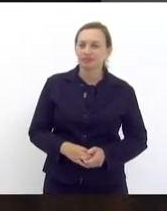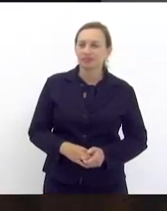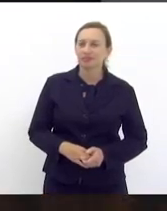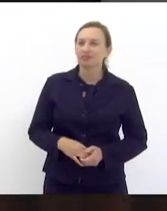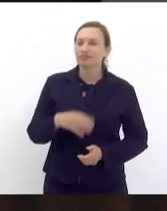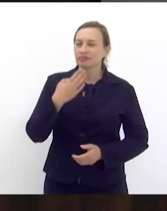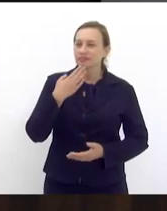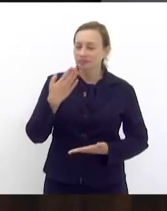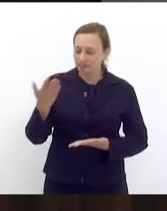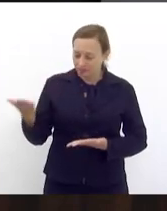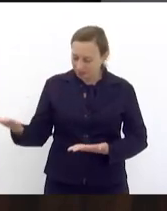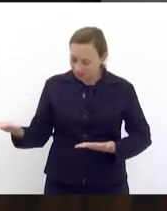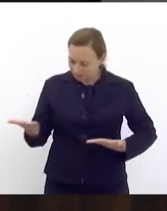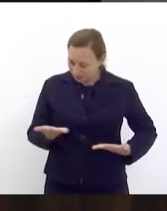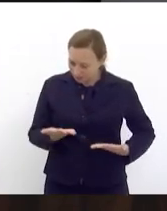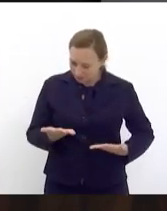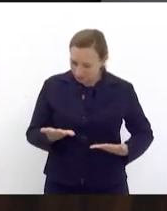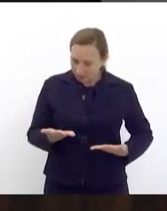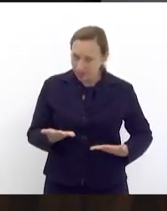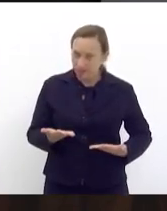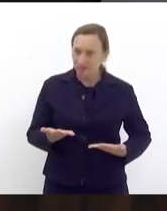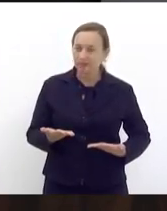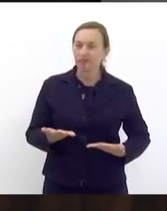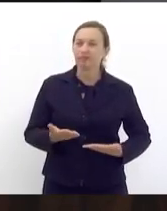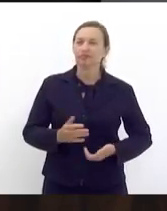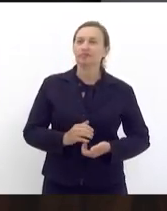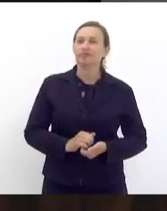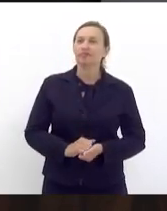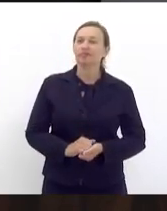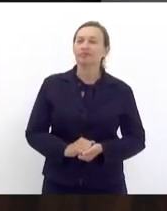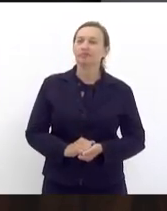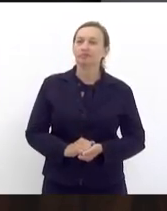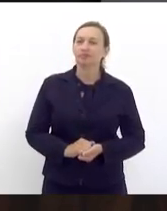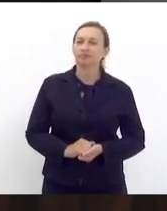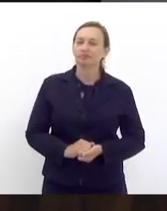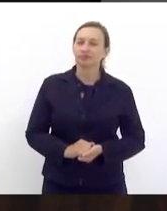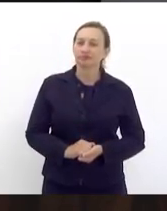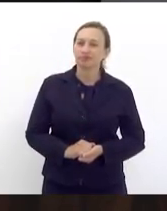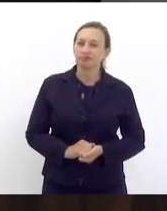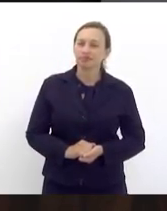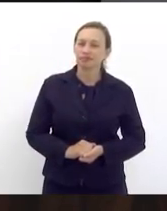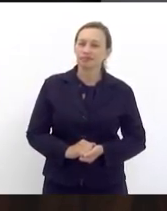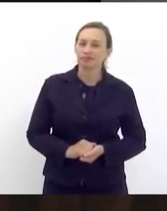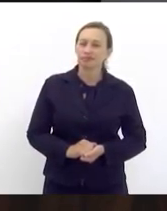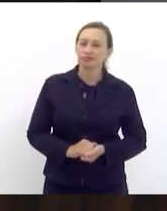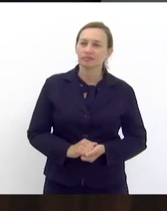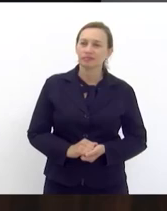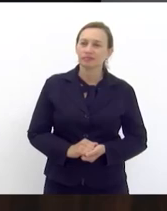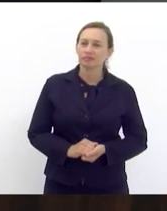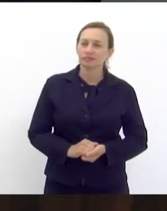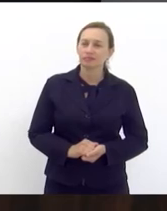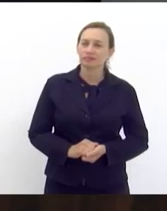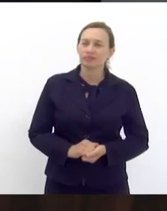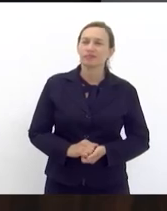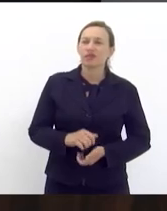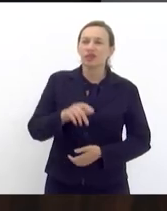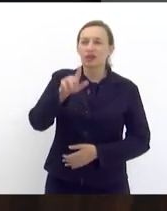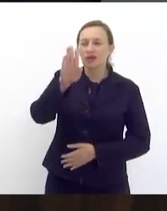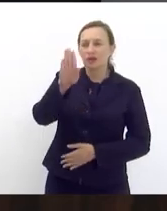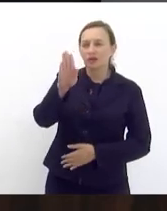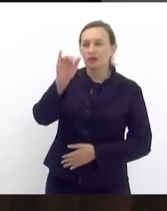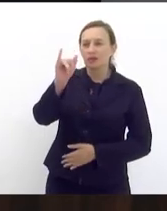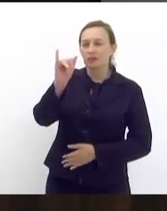Solicito ao cerimonial que conduza, querido autoridade e bispo da Assembleia de